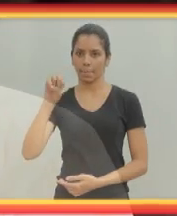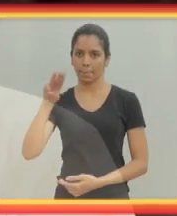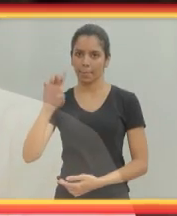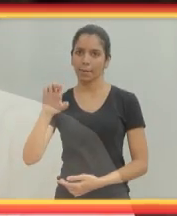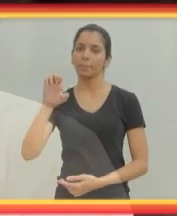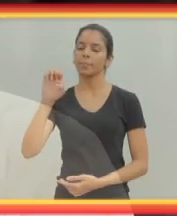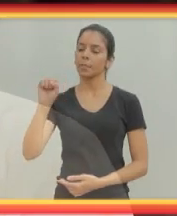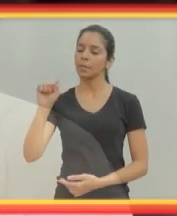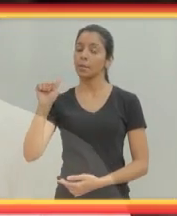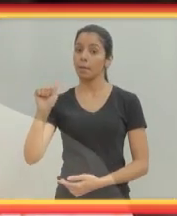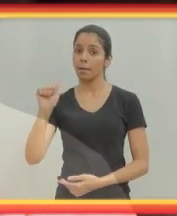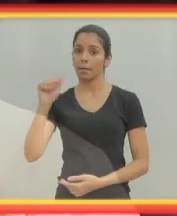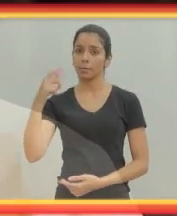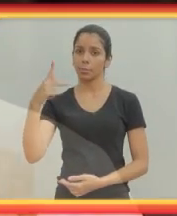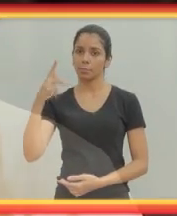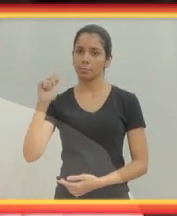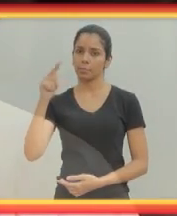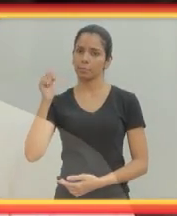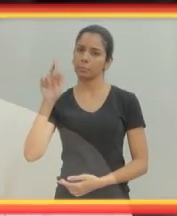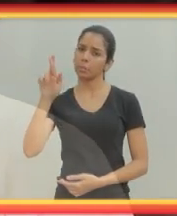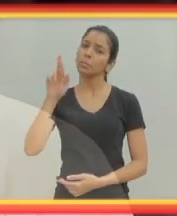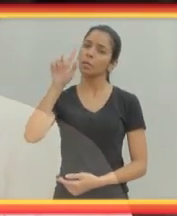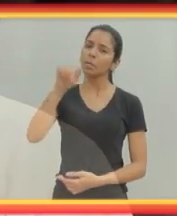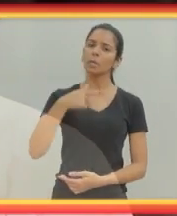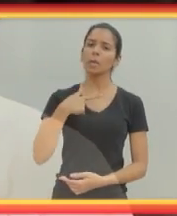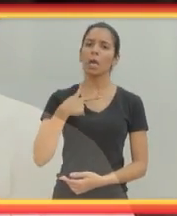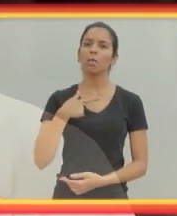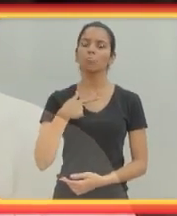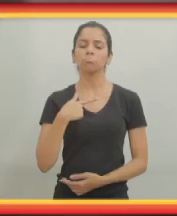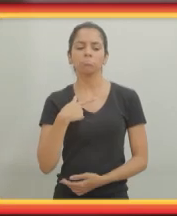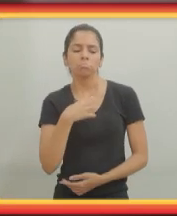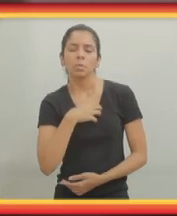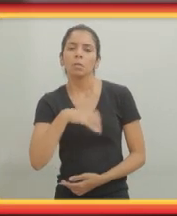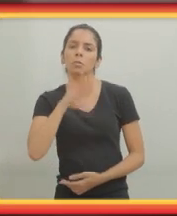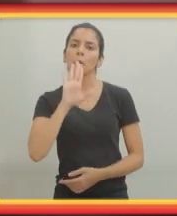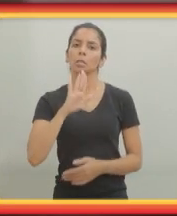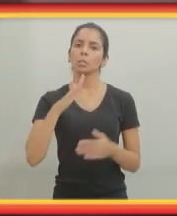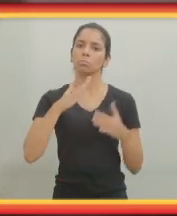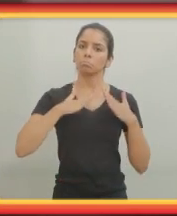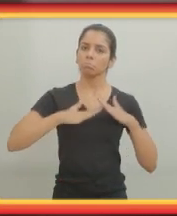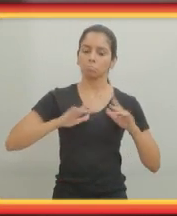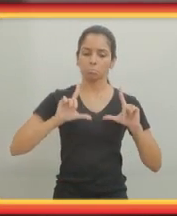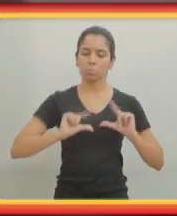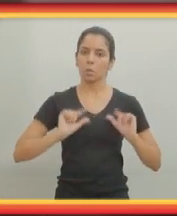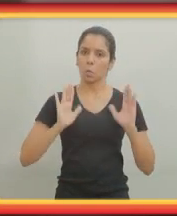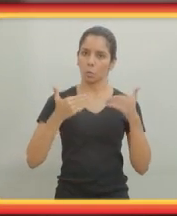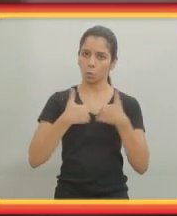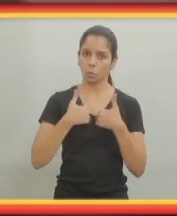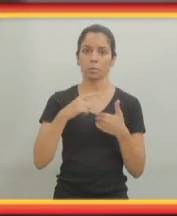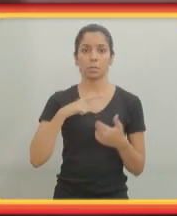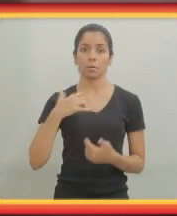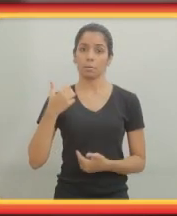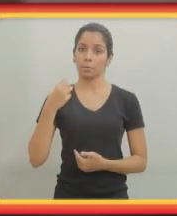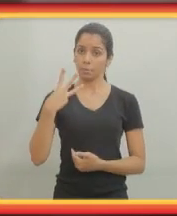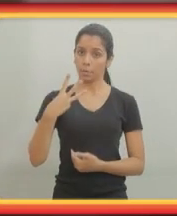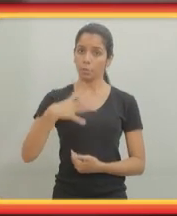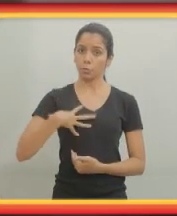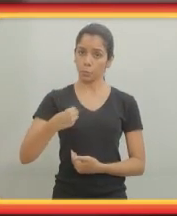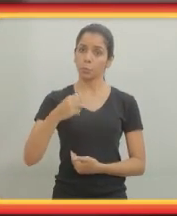que é considerada uma forma mais branda de autismo. E tenho 3 filhos, sou